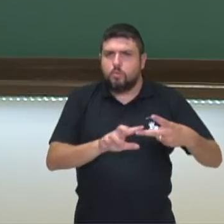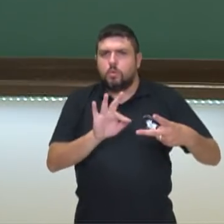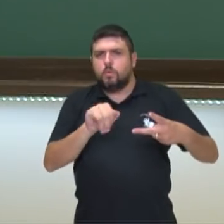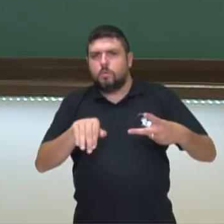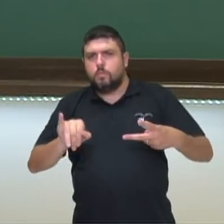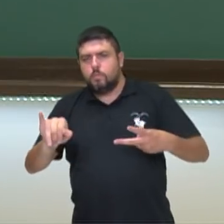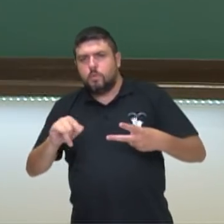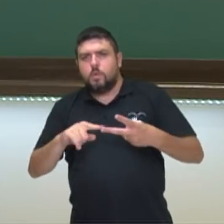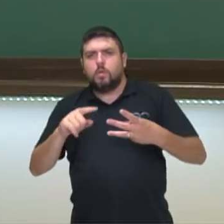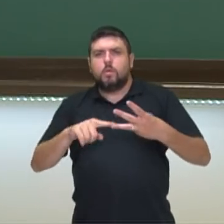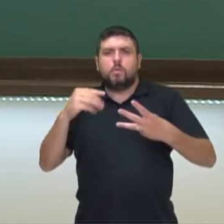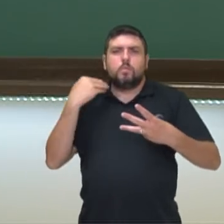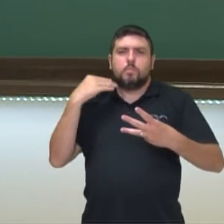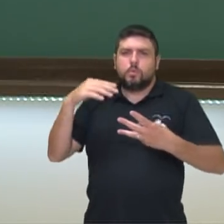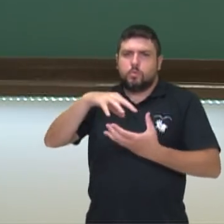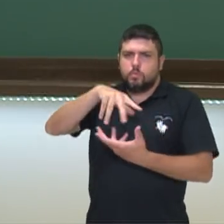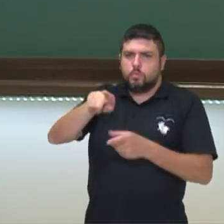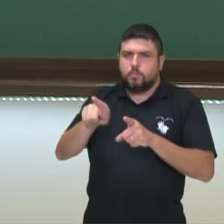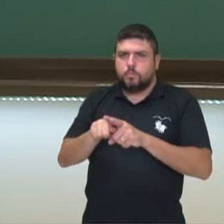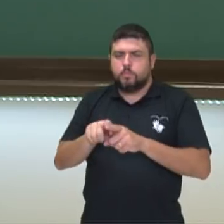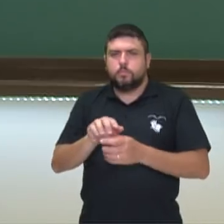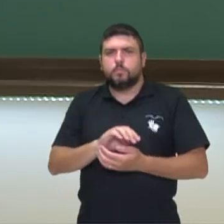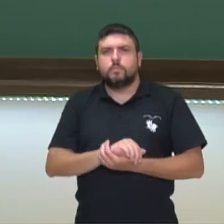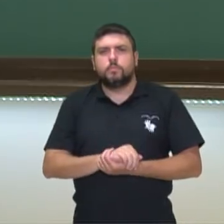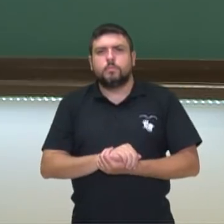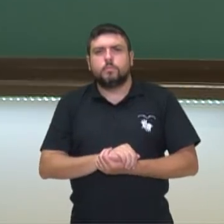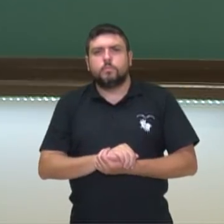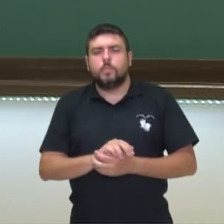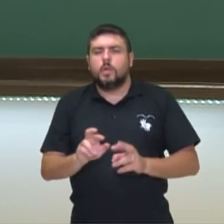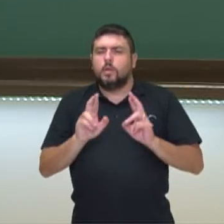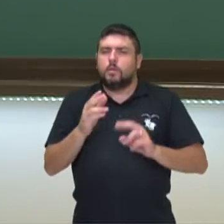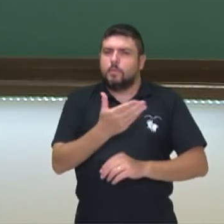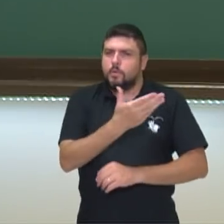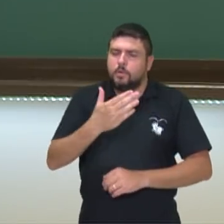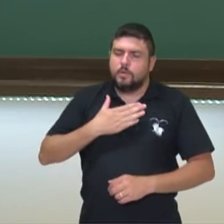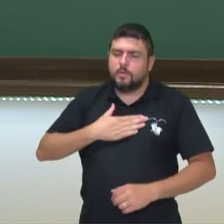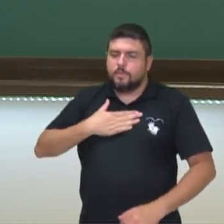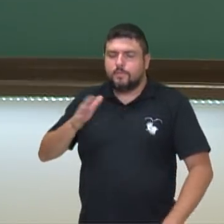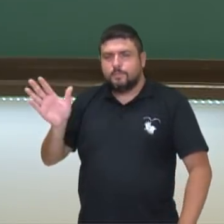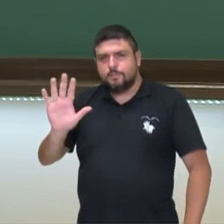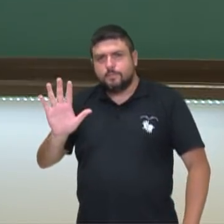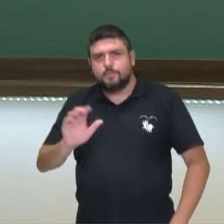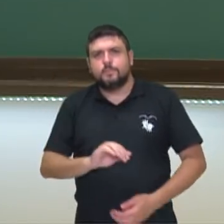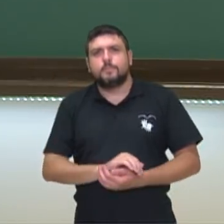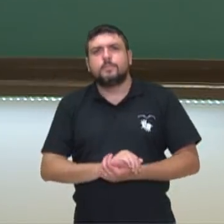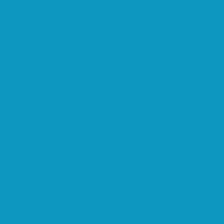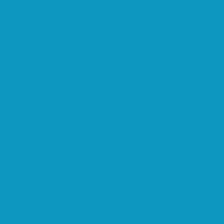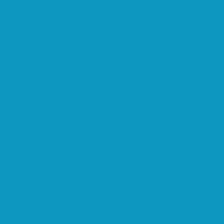FMI e como o Banco Mundial também. Espero que tenham gostado e até a próxima.